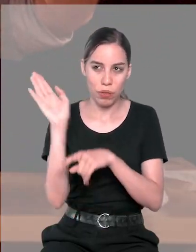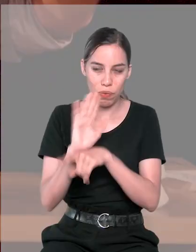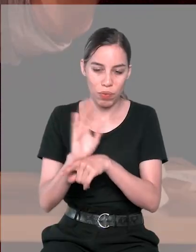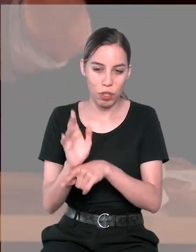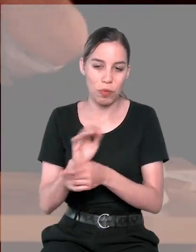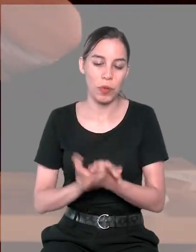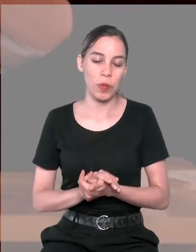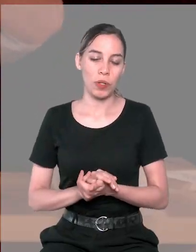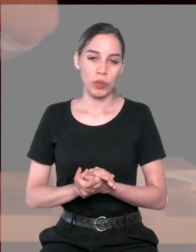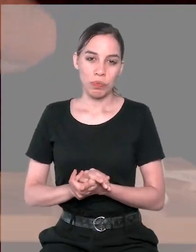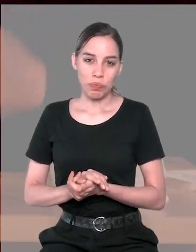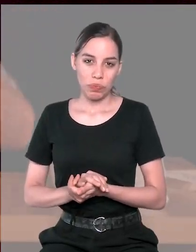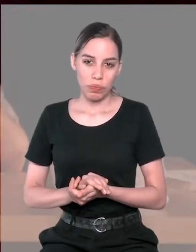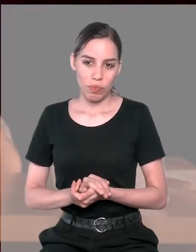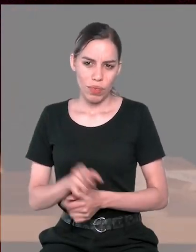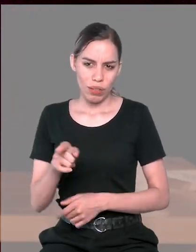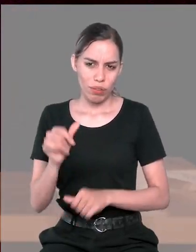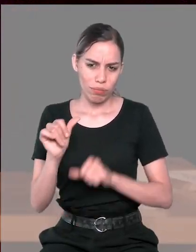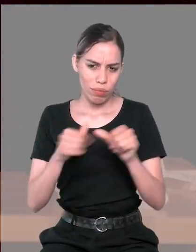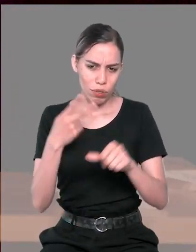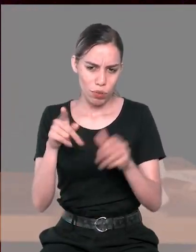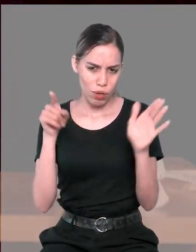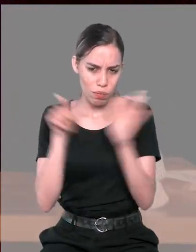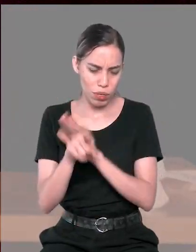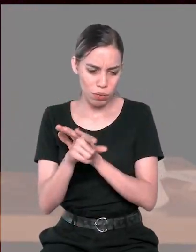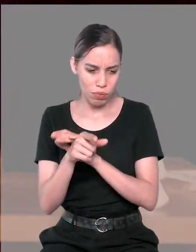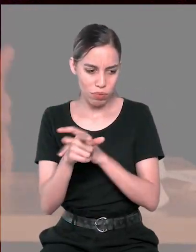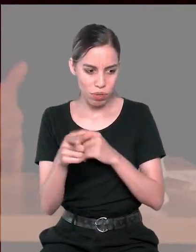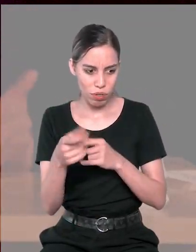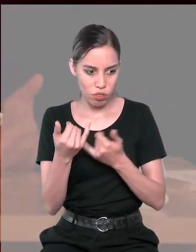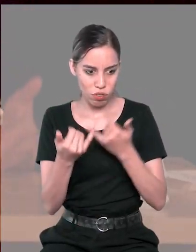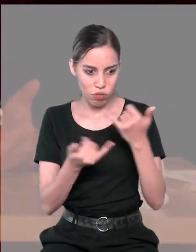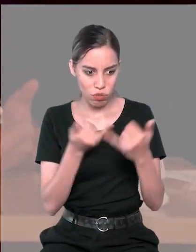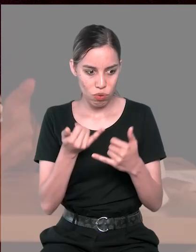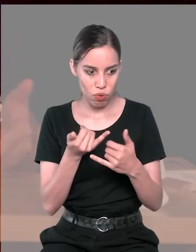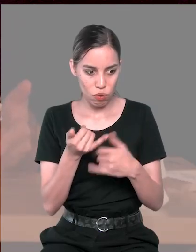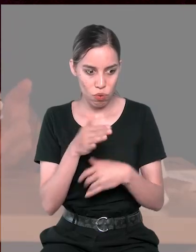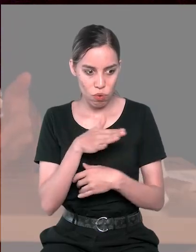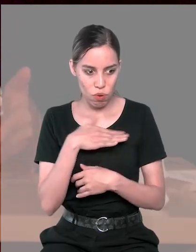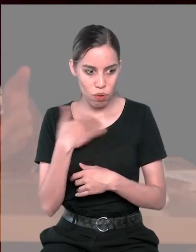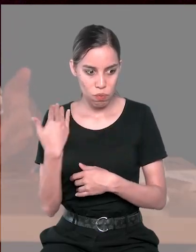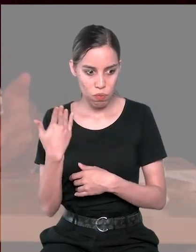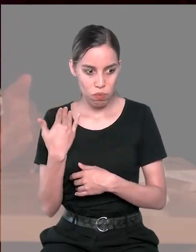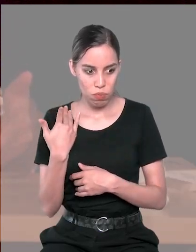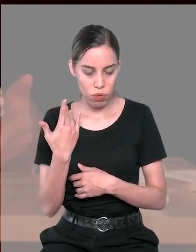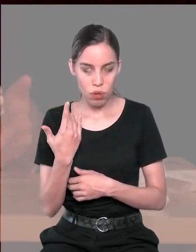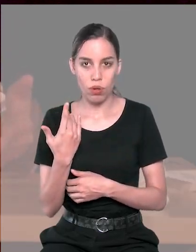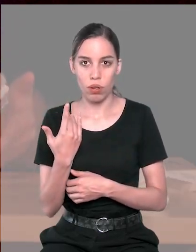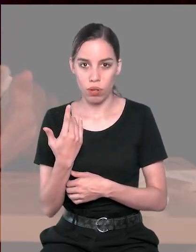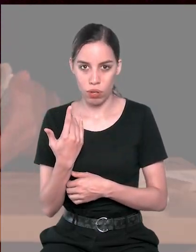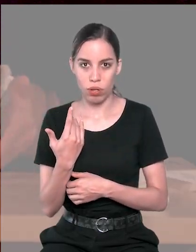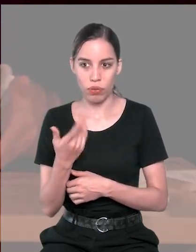Você começou a perguntar, é engraçado, e eu já transformei a sua pergunta num jogo. Eu falei, cara, aquele jogo com a morte, né, do filme do Bergman. Eu falei,